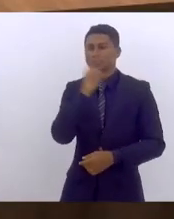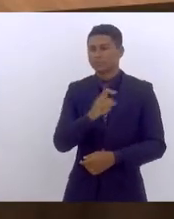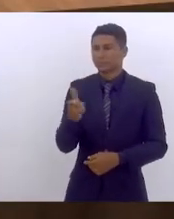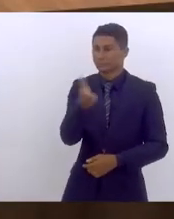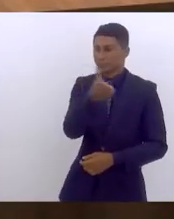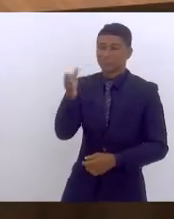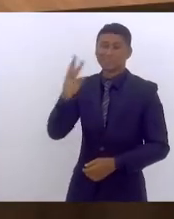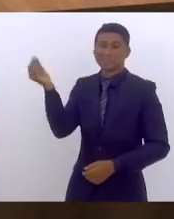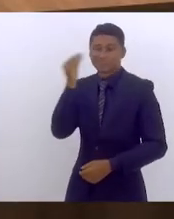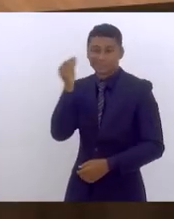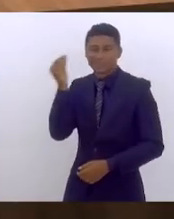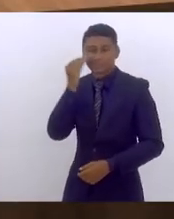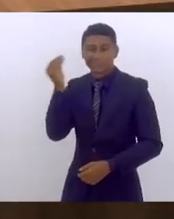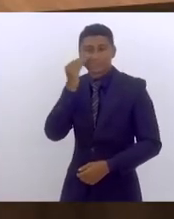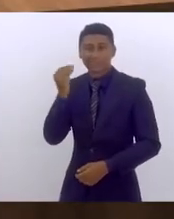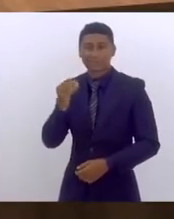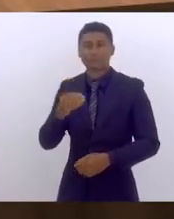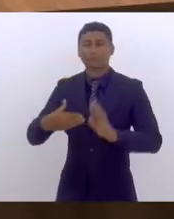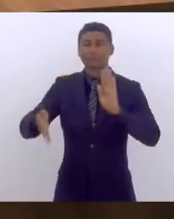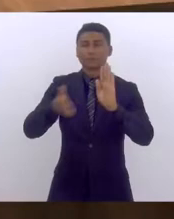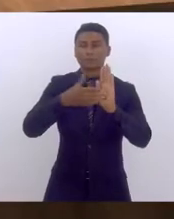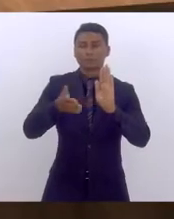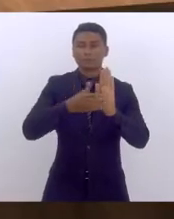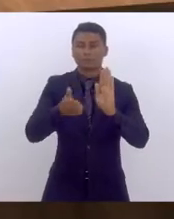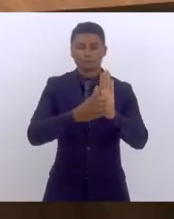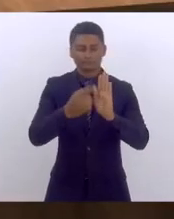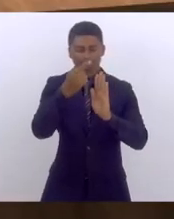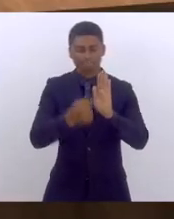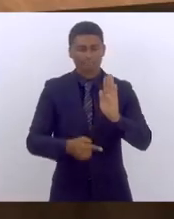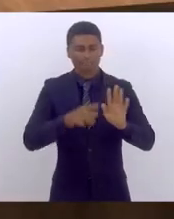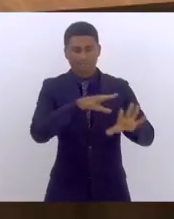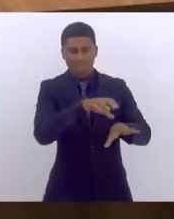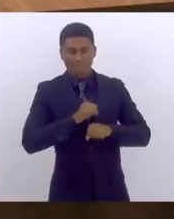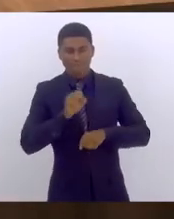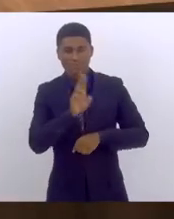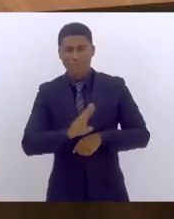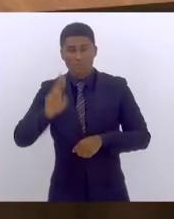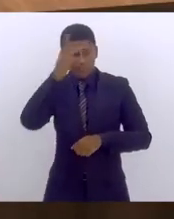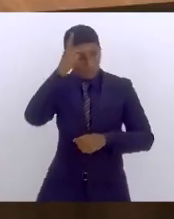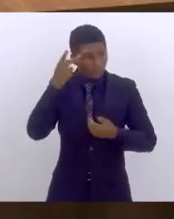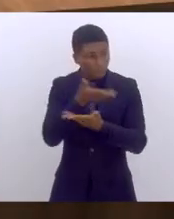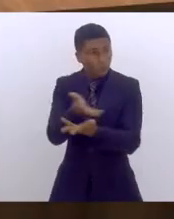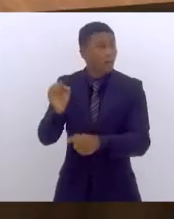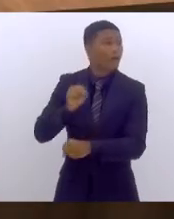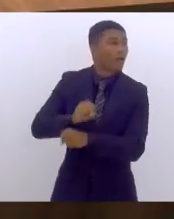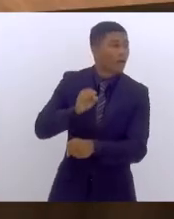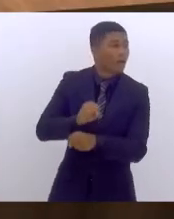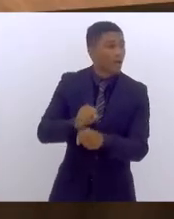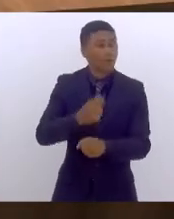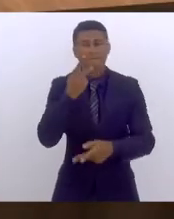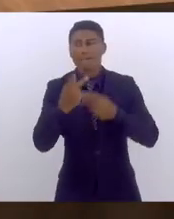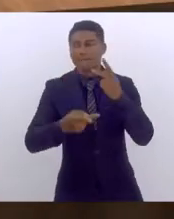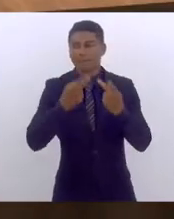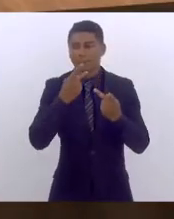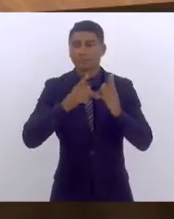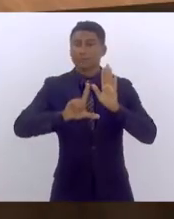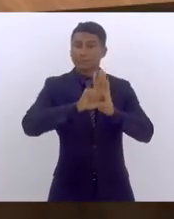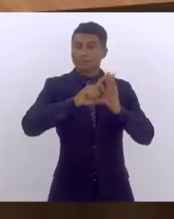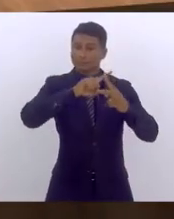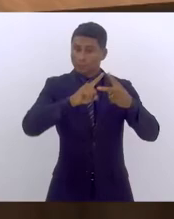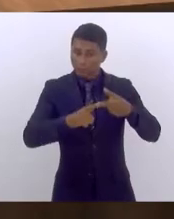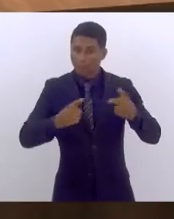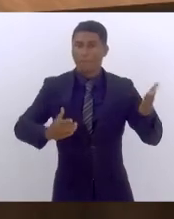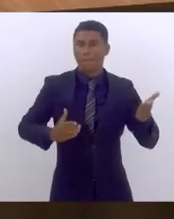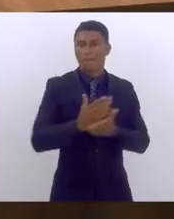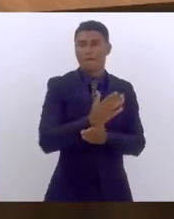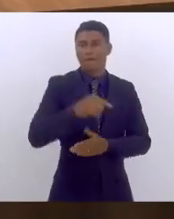que estão tentando utilizar uma pauta e o drama das pessoas que estão aguardando. Duas leis foram aprovadas nessa